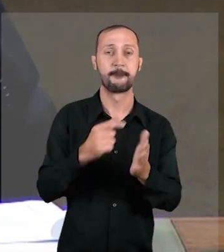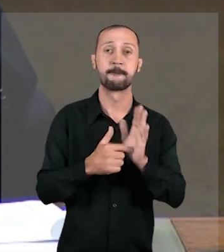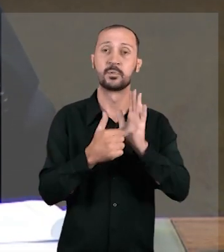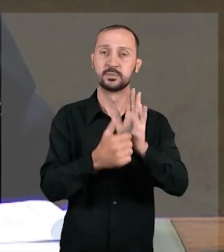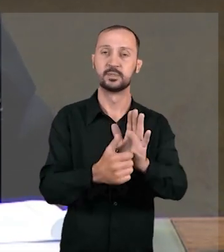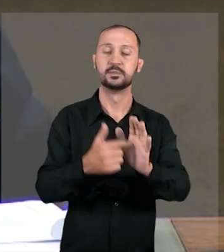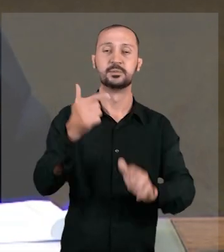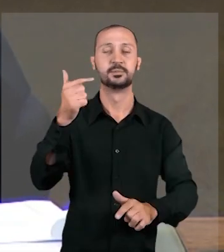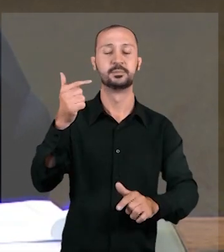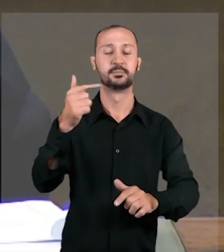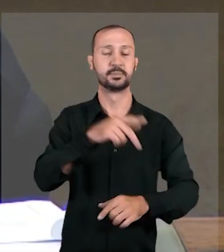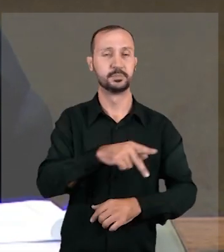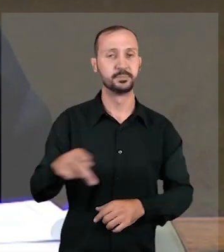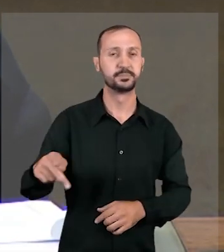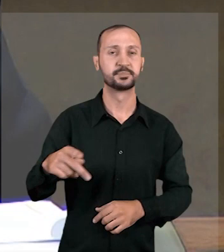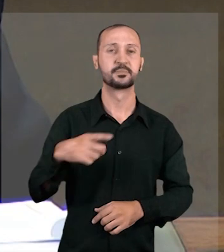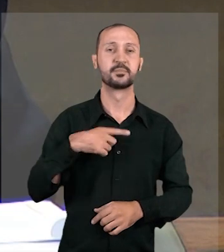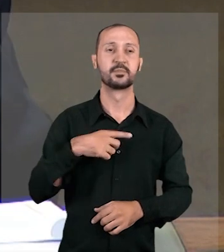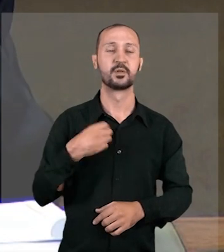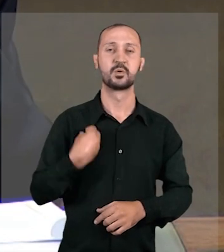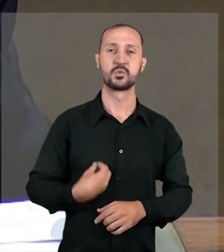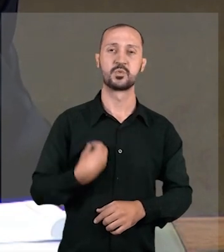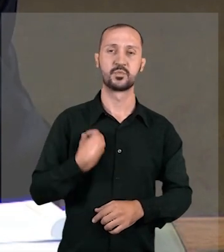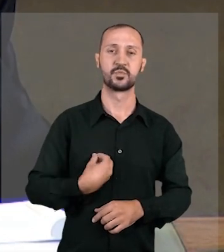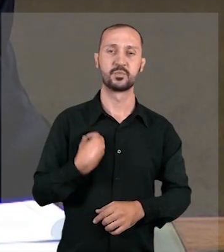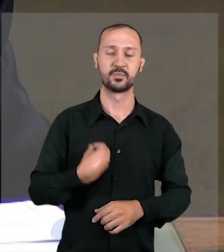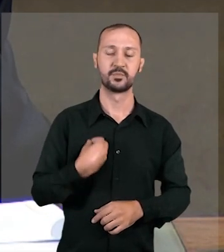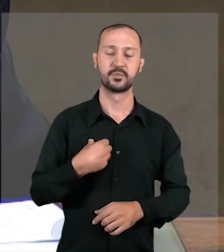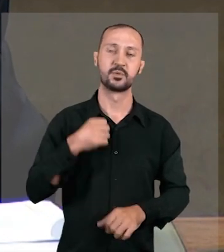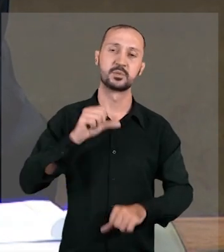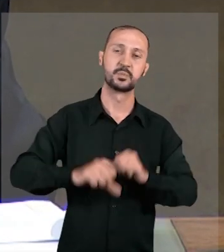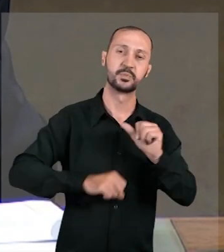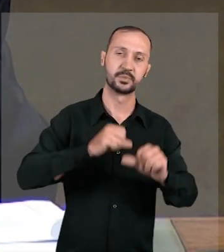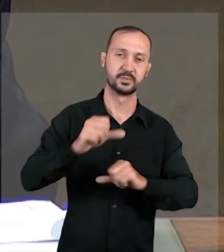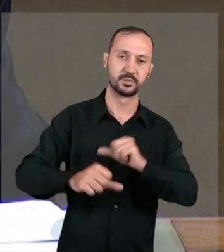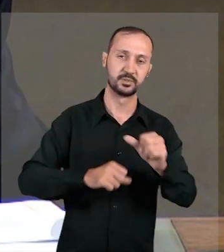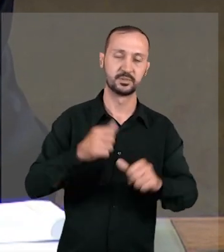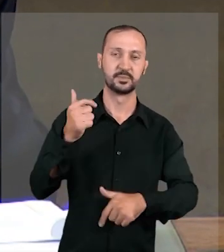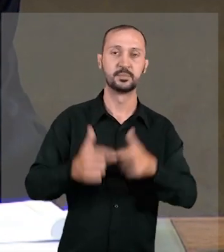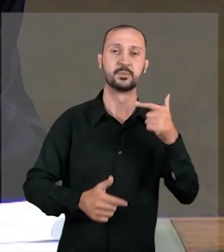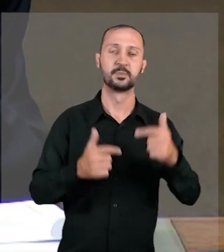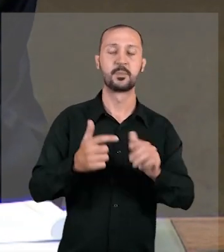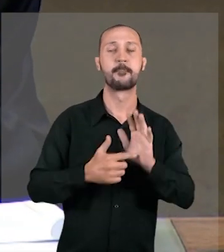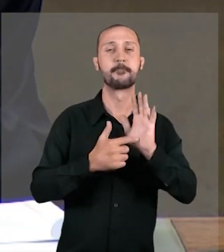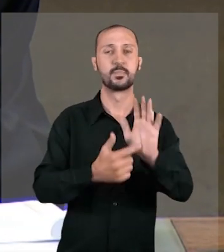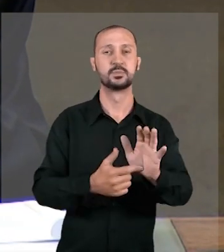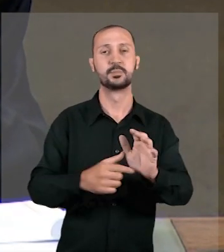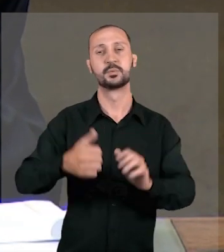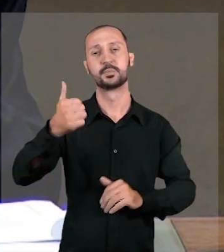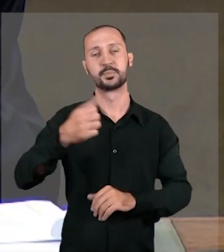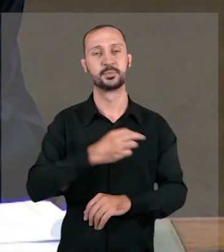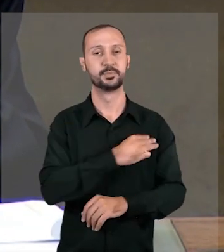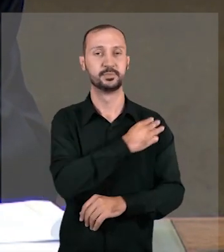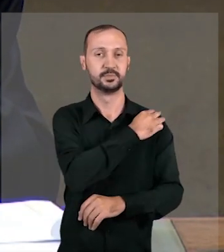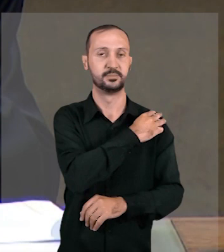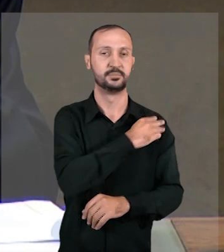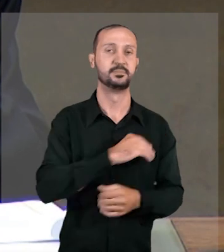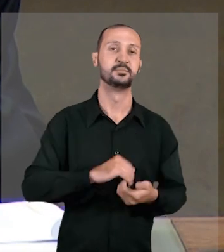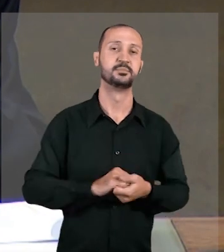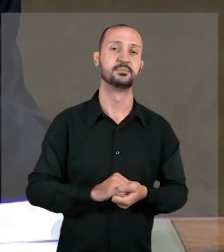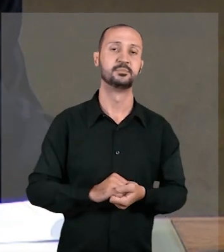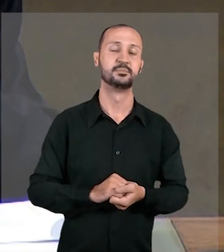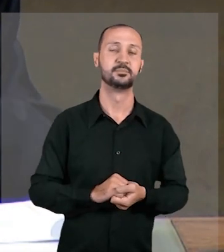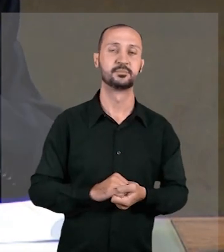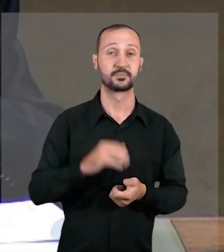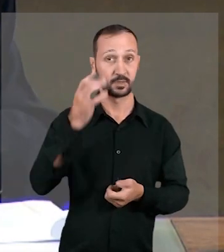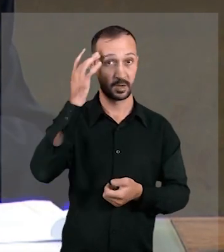pelo presidente e convive com as turbulências da política representada pelo primeiro-ministro. Acho